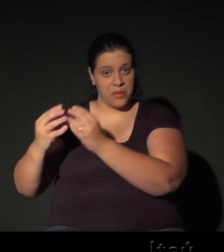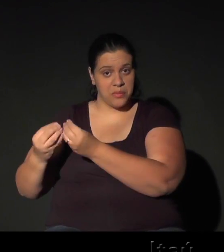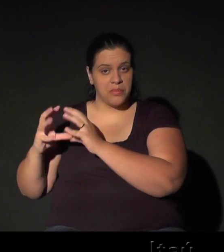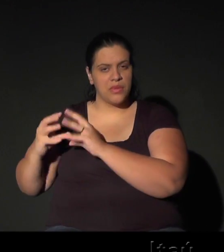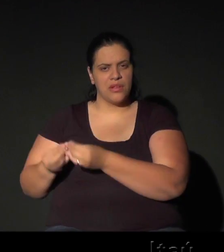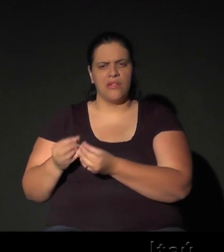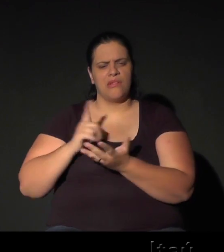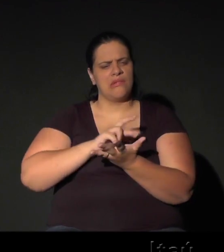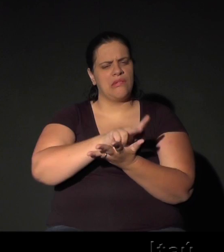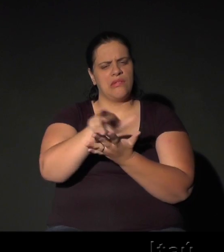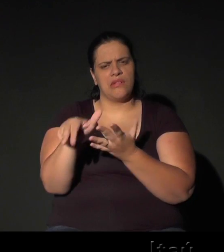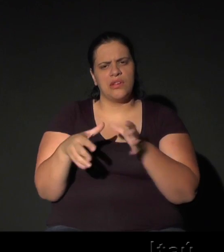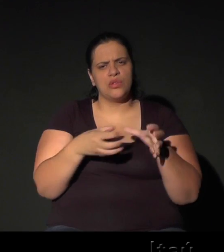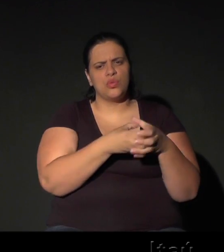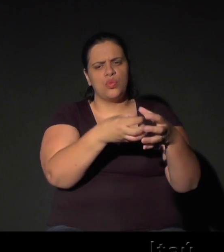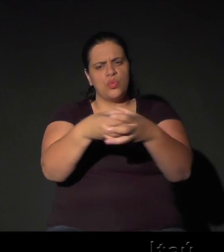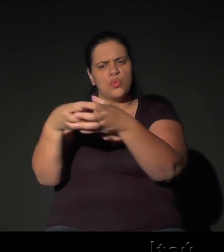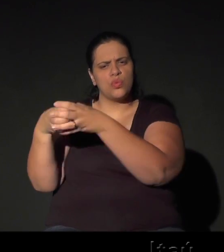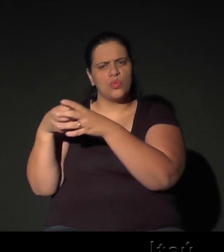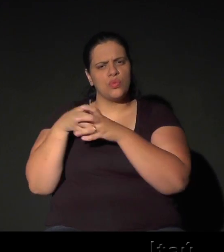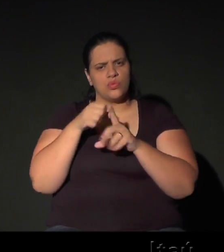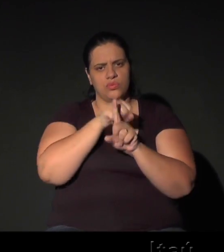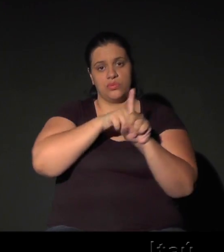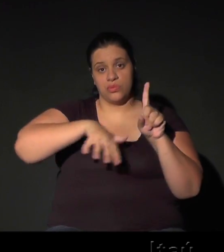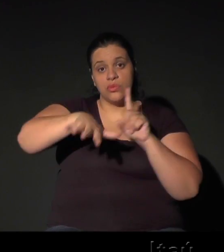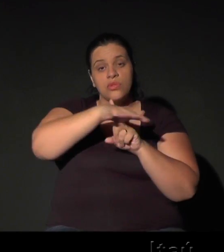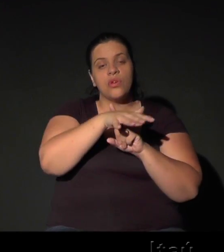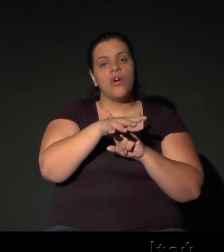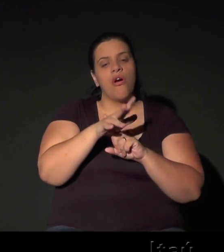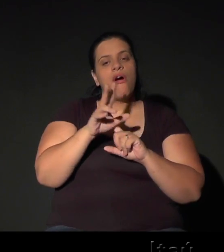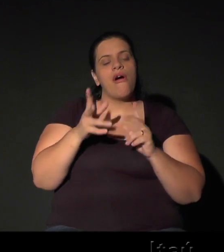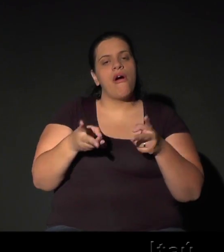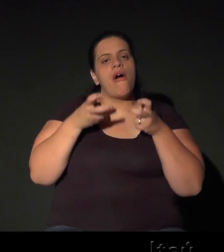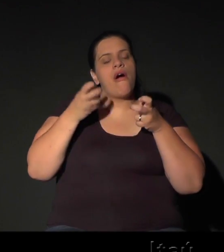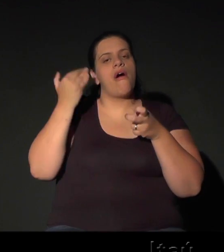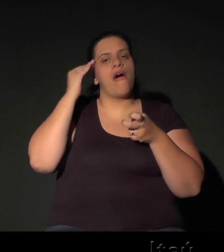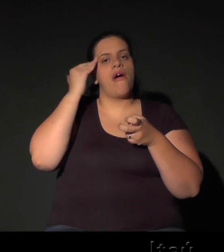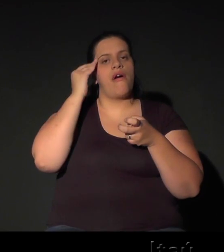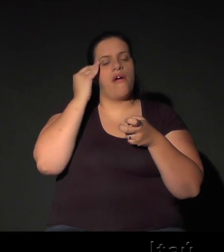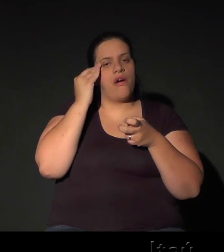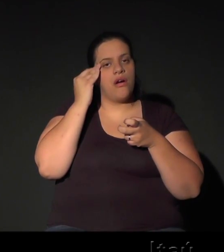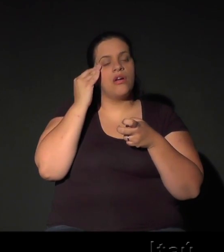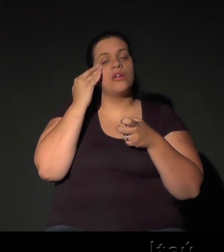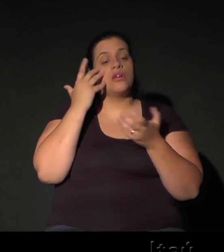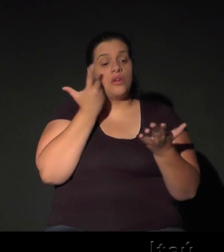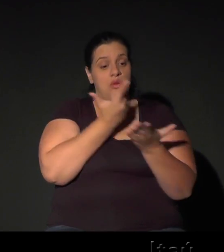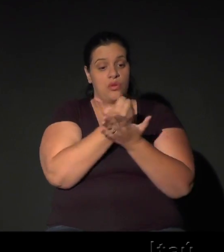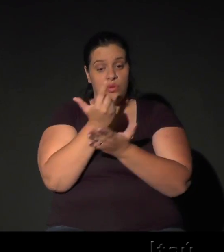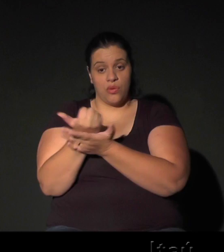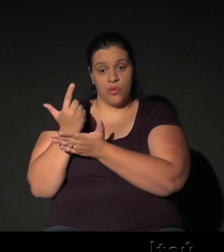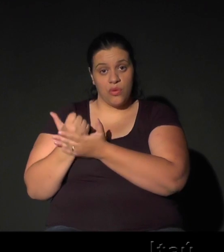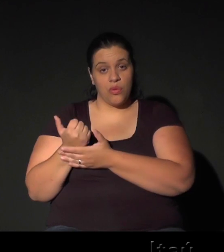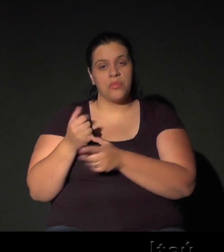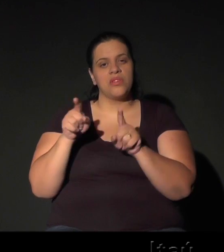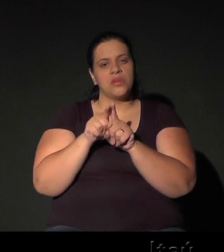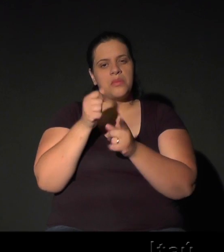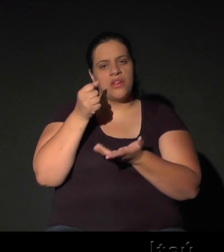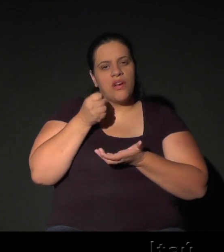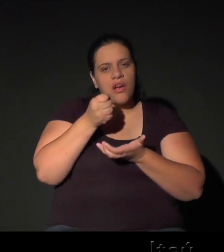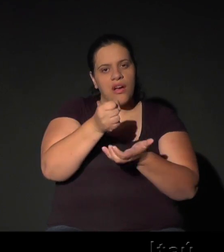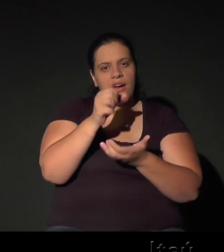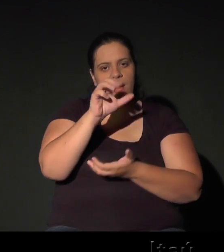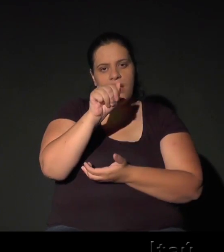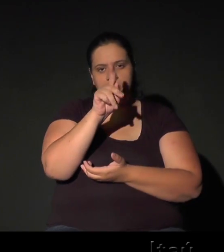eh enfim de vários grupos sociais que passam a entender né que a o próprio campo do consumo do capitalismo